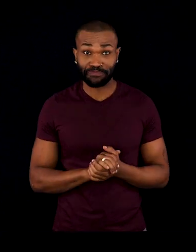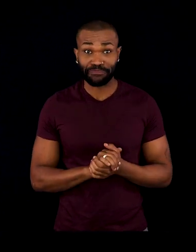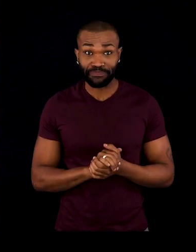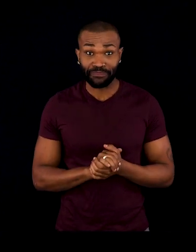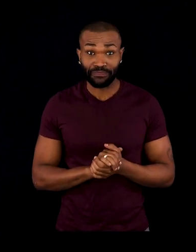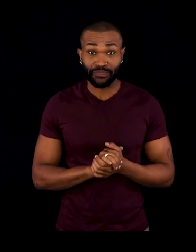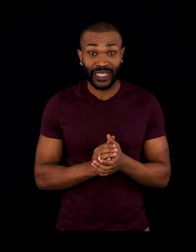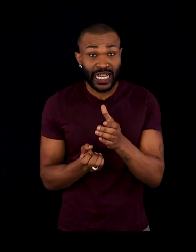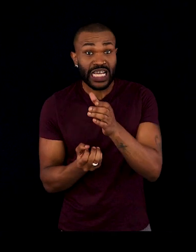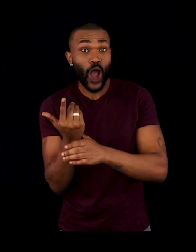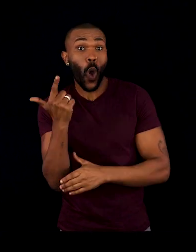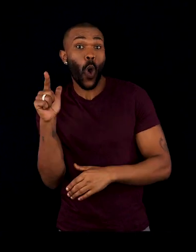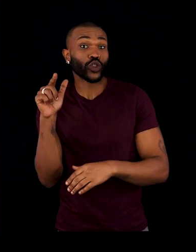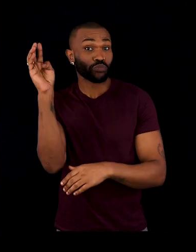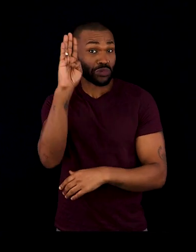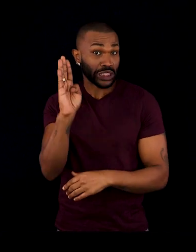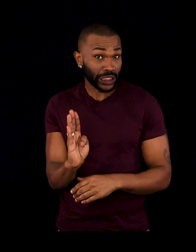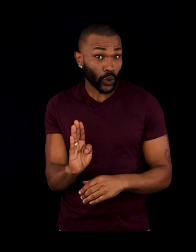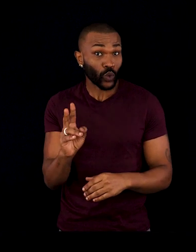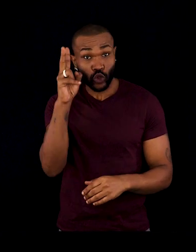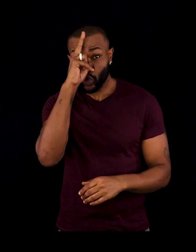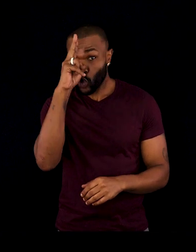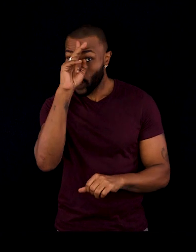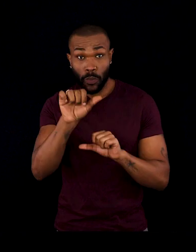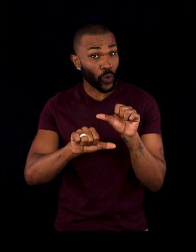outro Brasil? Então vamos mudar a história do Brasil, né?